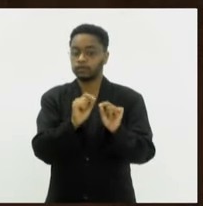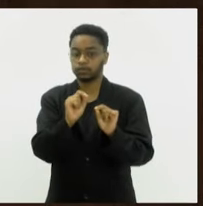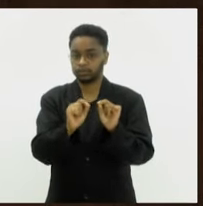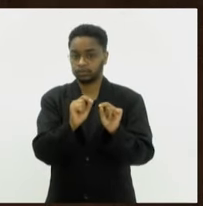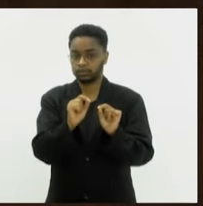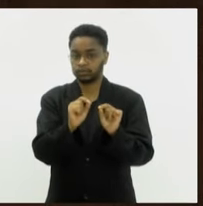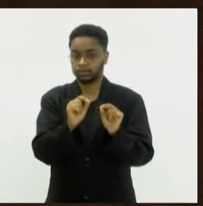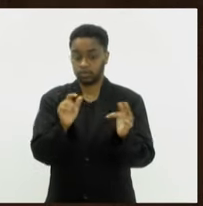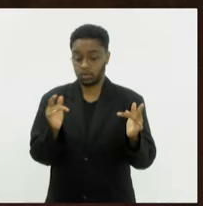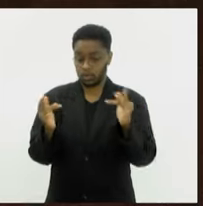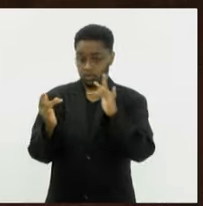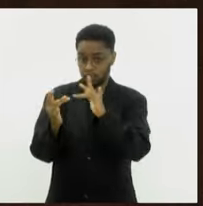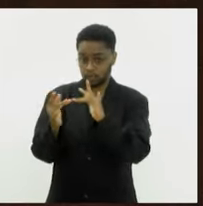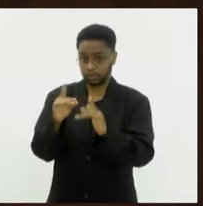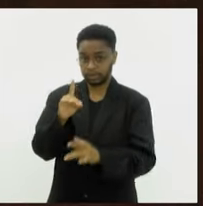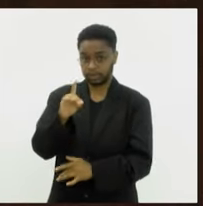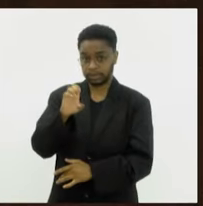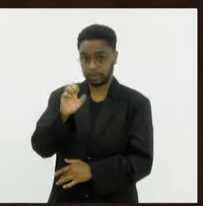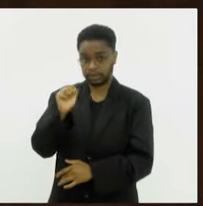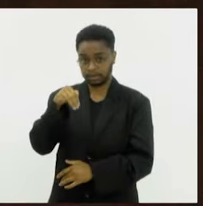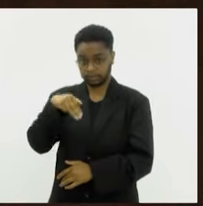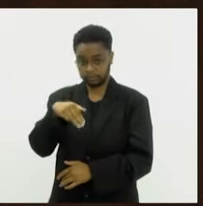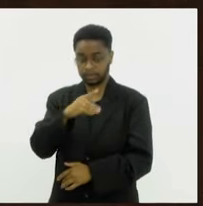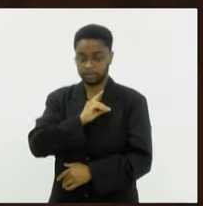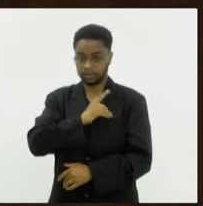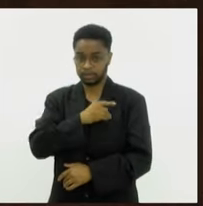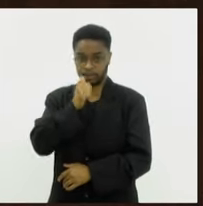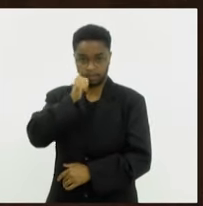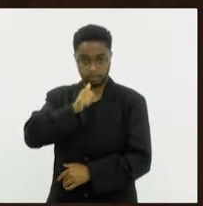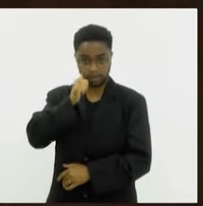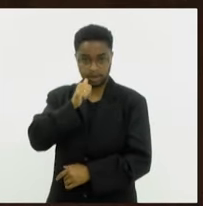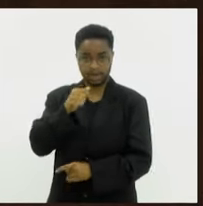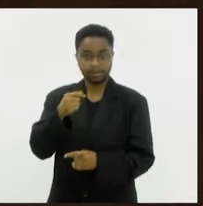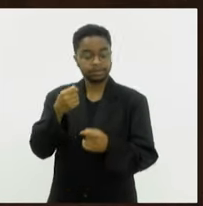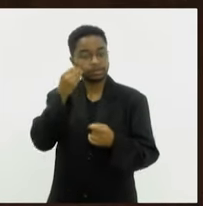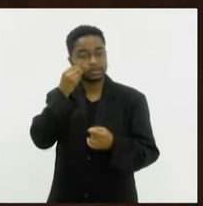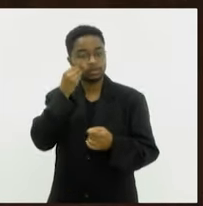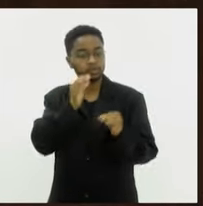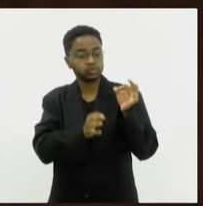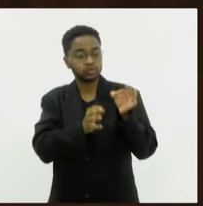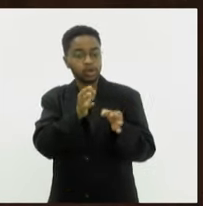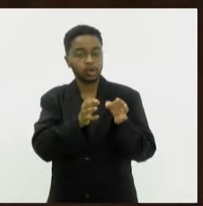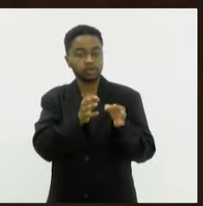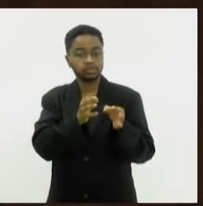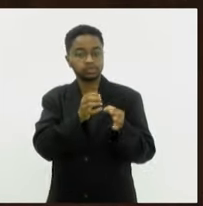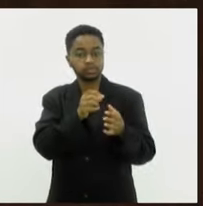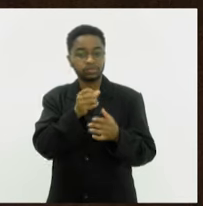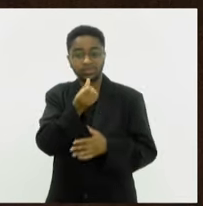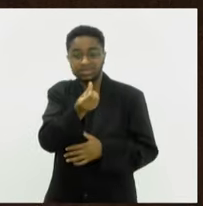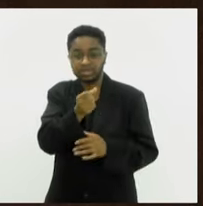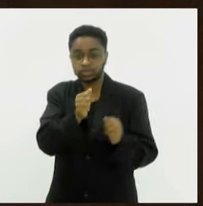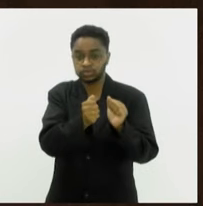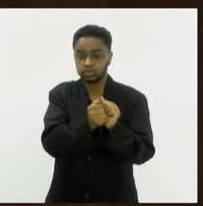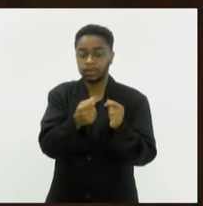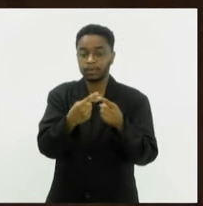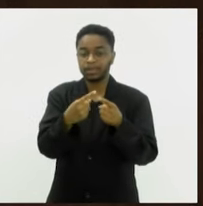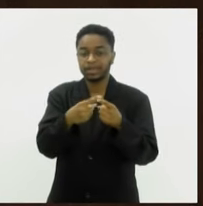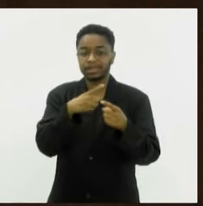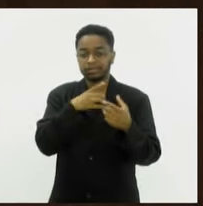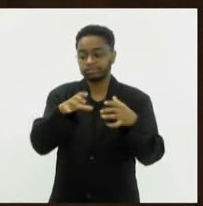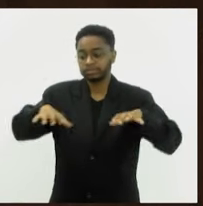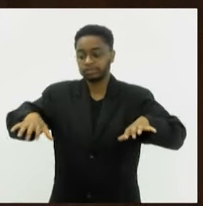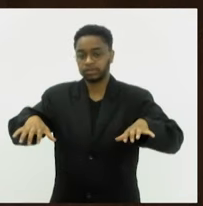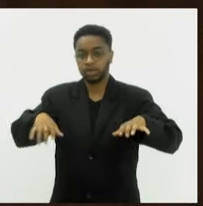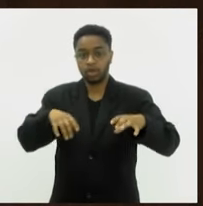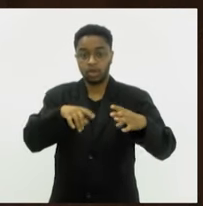Entramos em contato com a DEAN para todos esses casos serem juntos, porque eram em delegacias diferentes. 4 dessas 6 foram